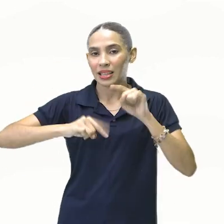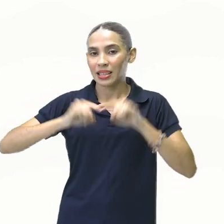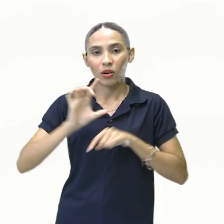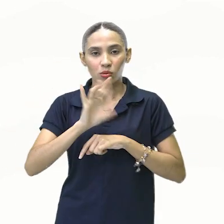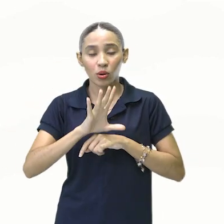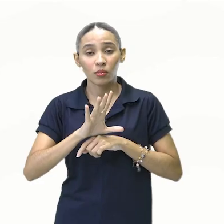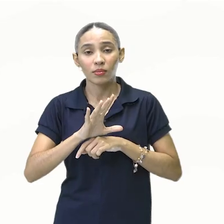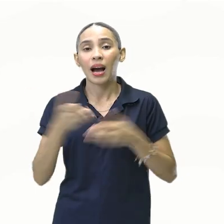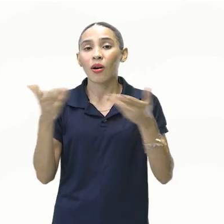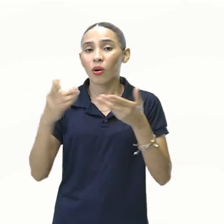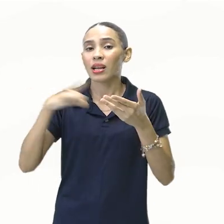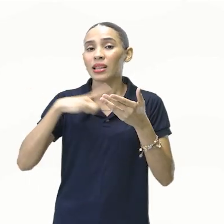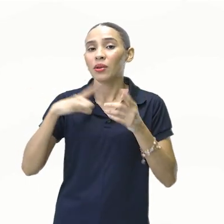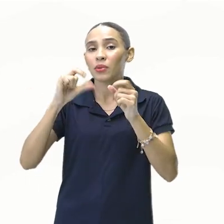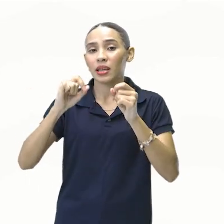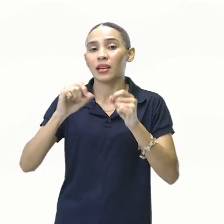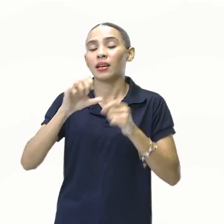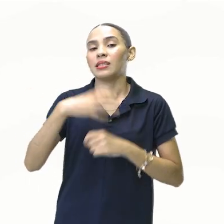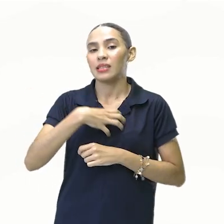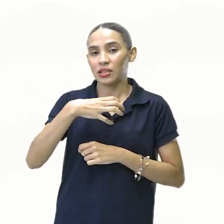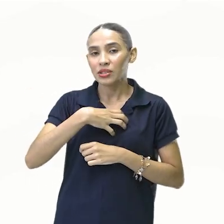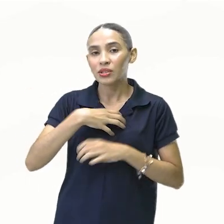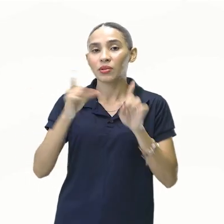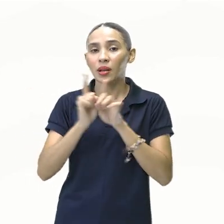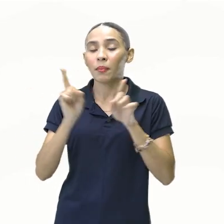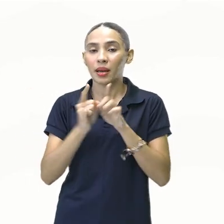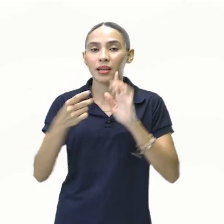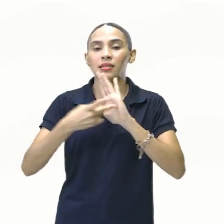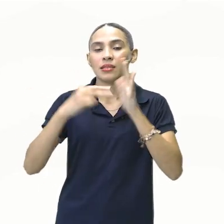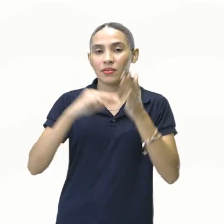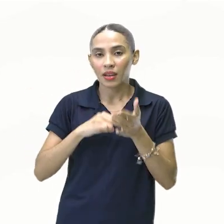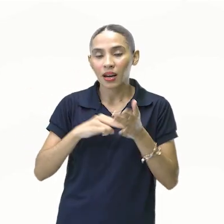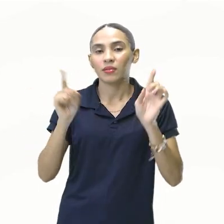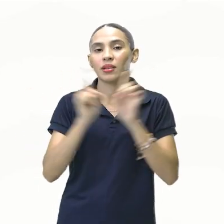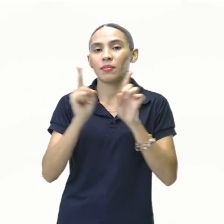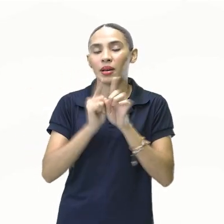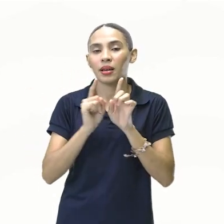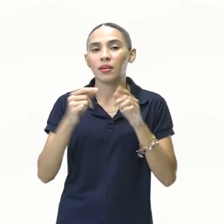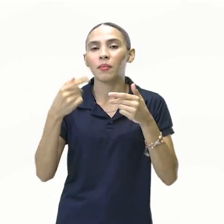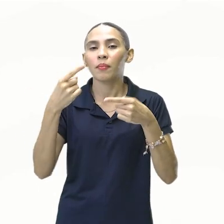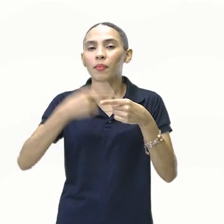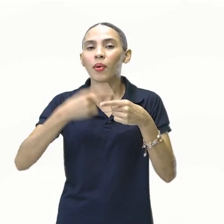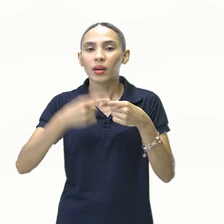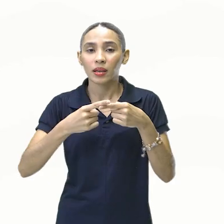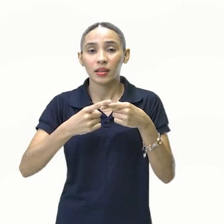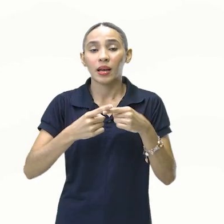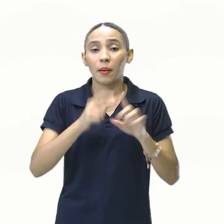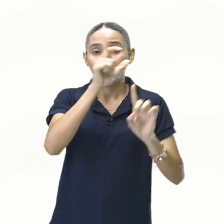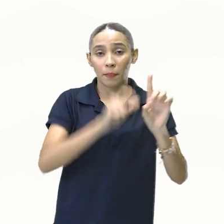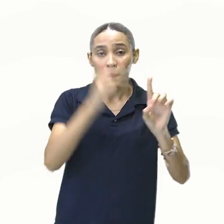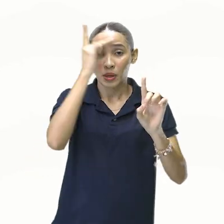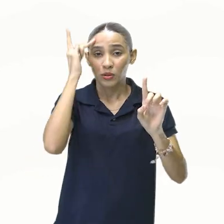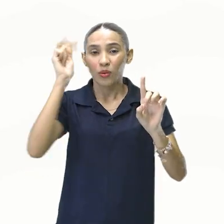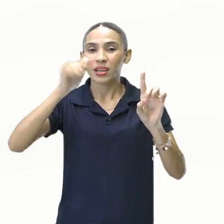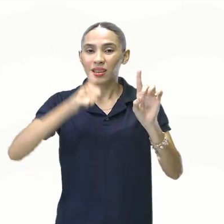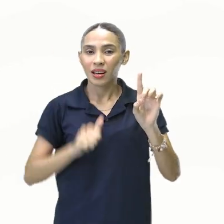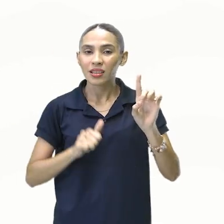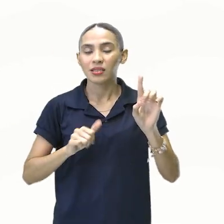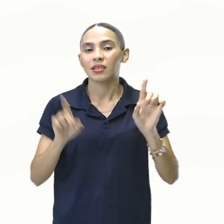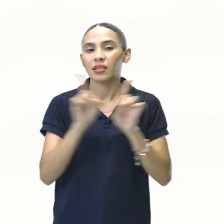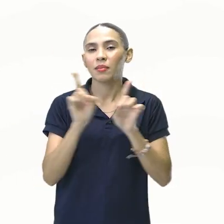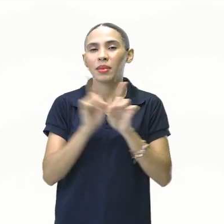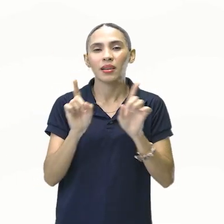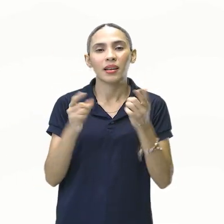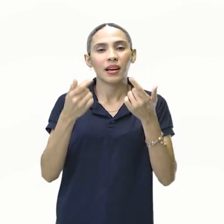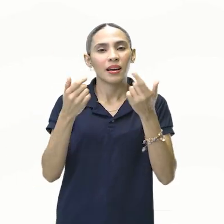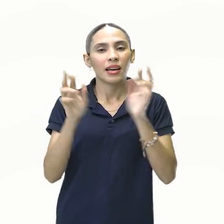coisa. Ele passou a ter sentido e significado por conta do interpretante. E a relação